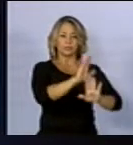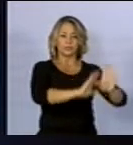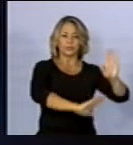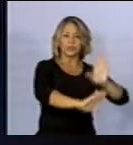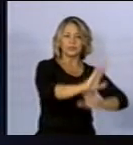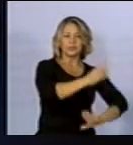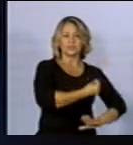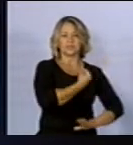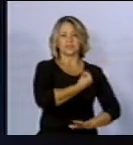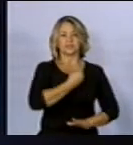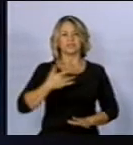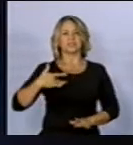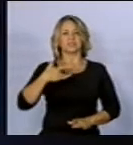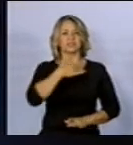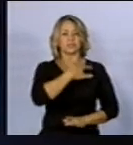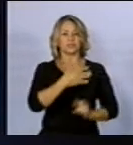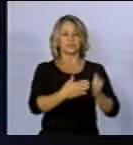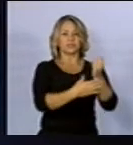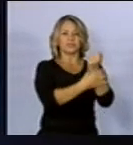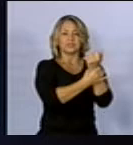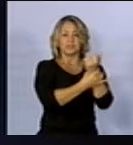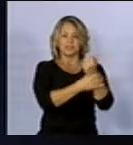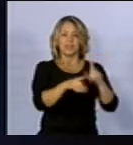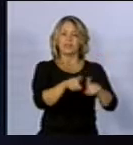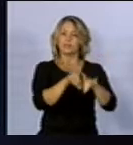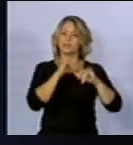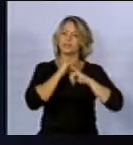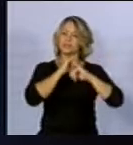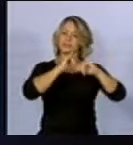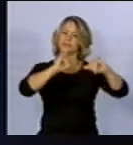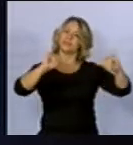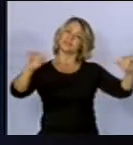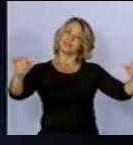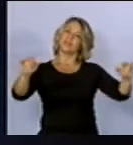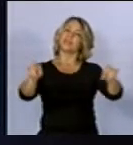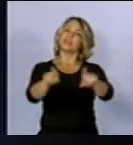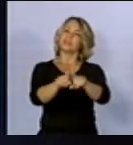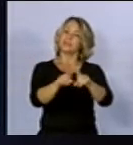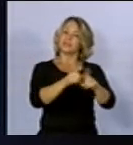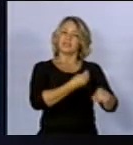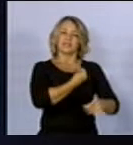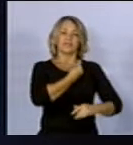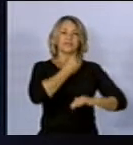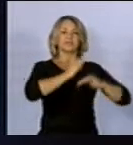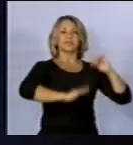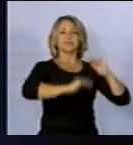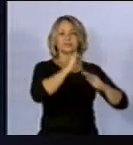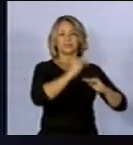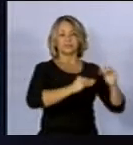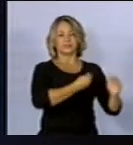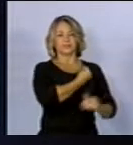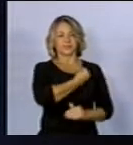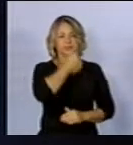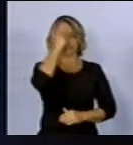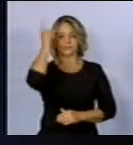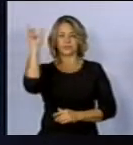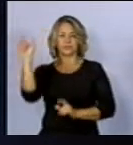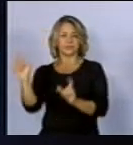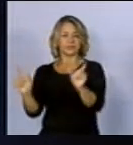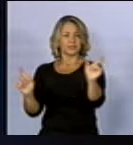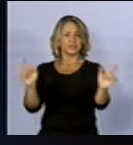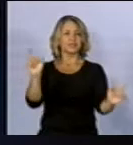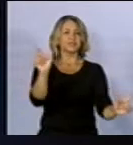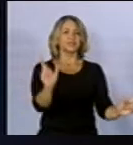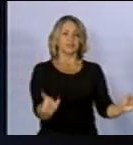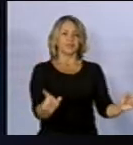da vida da Saúde da segurança da informação e do bem-estar do Consumidor Esta